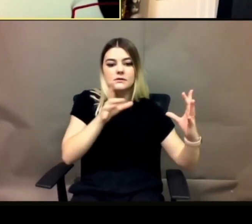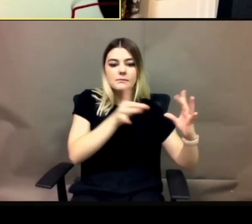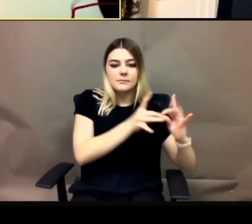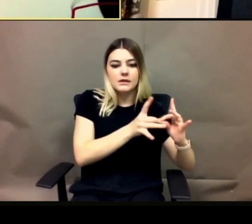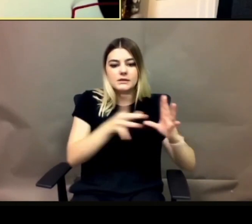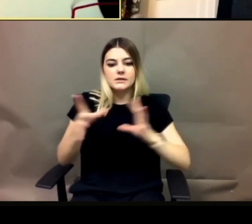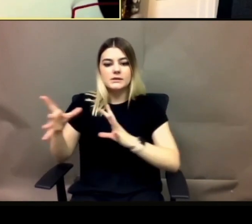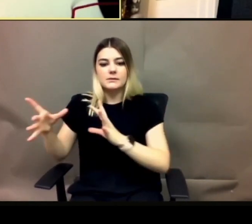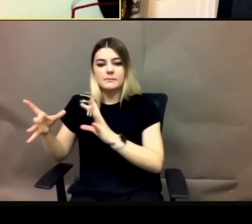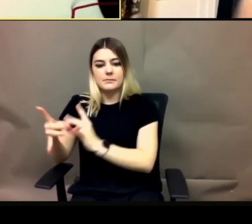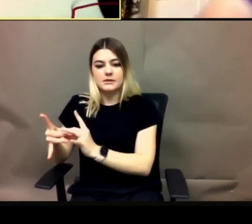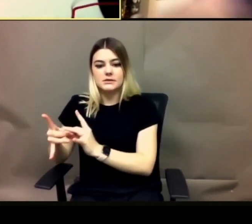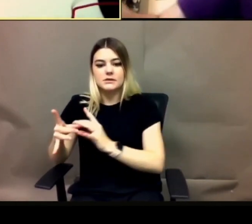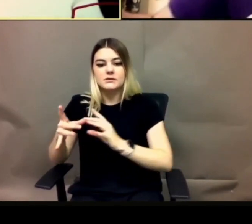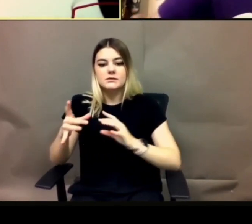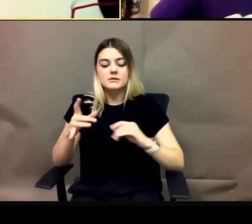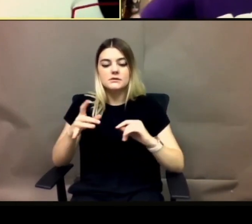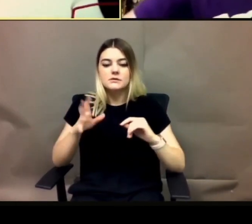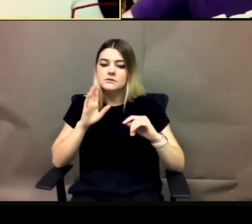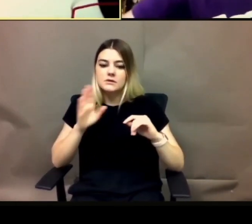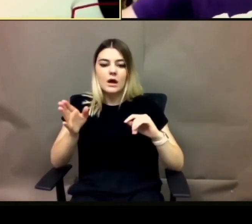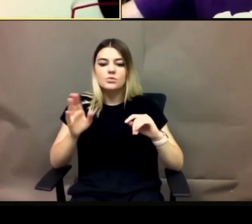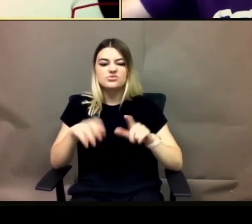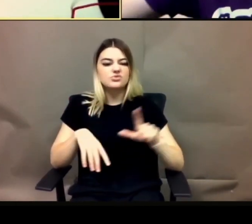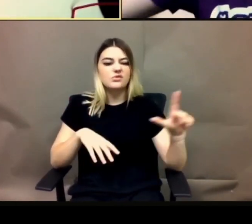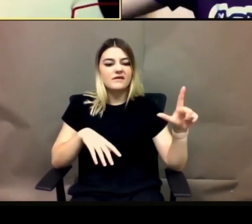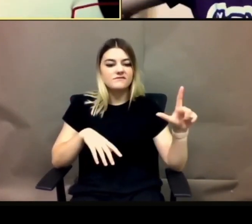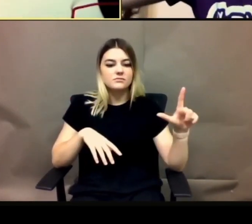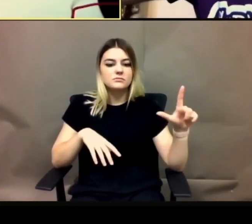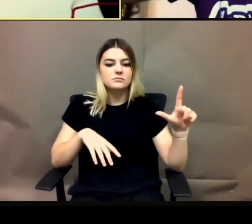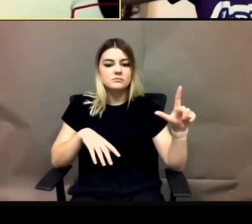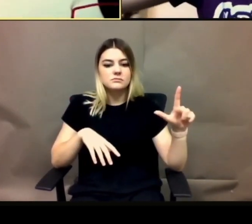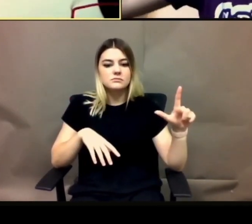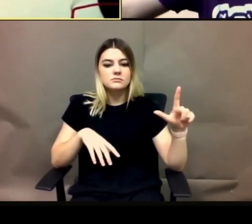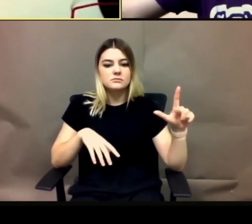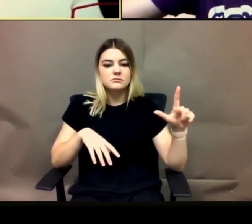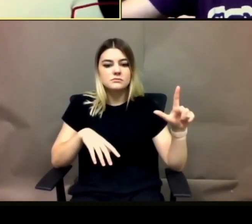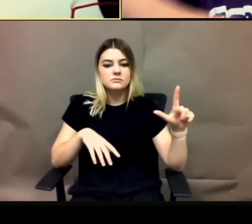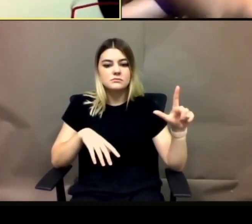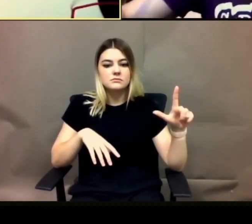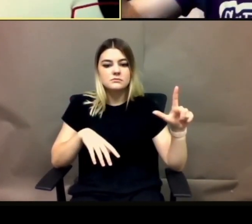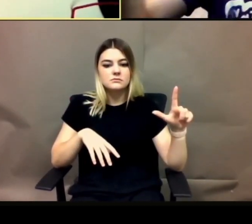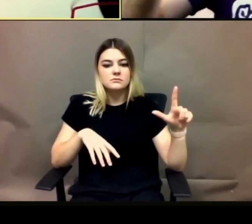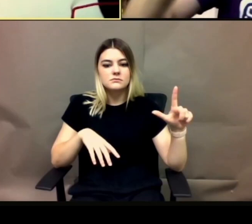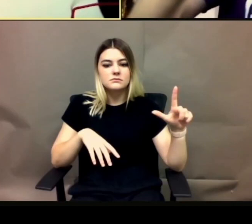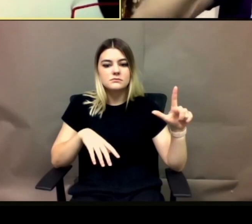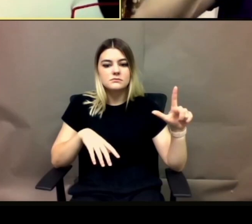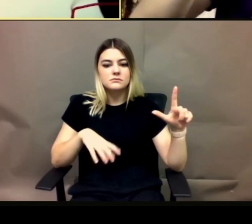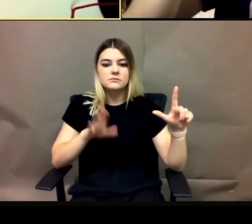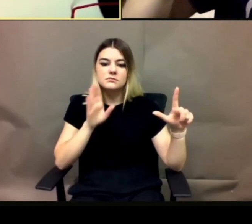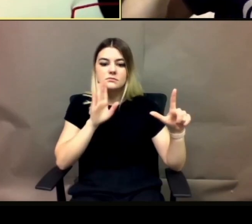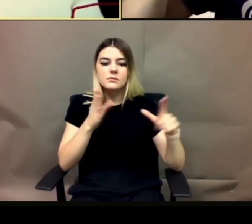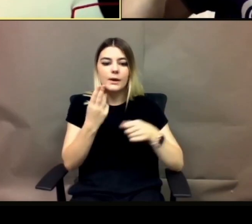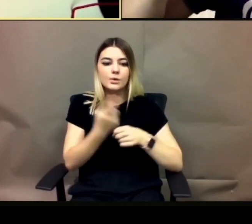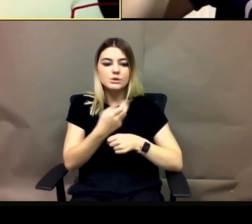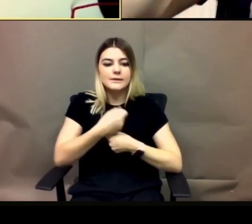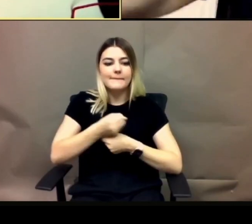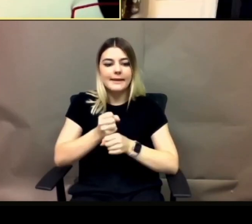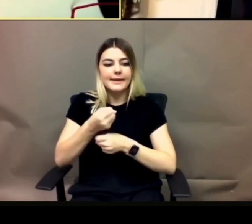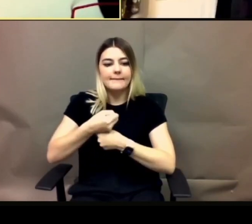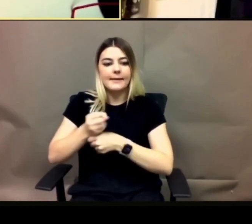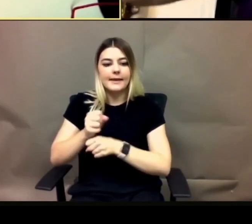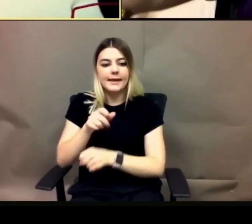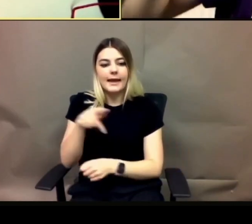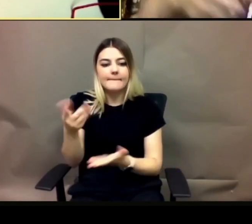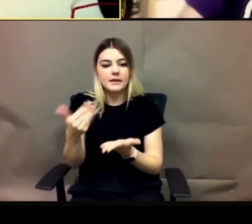Os meus touchpads são papelão, coberto por papel alumínio. E vou usar agora o